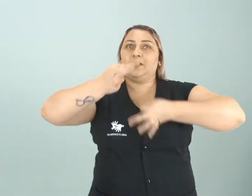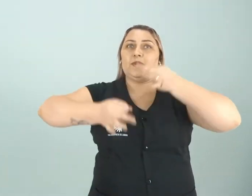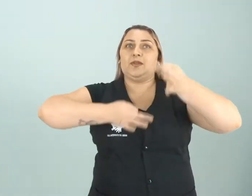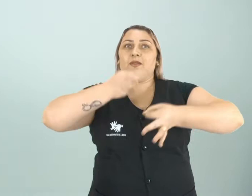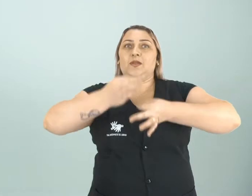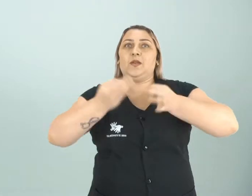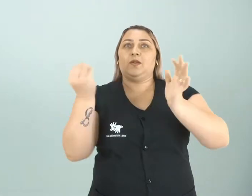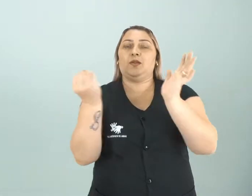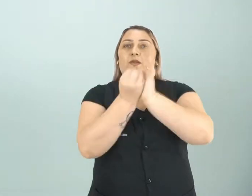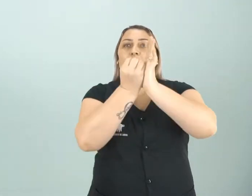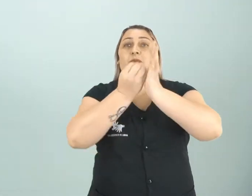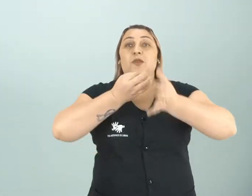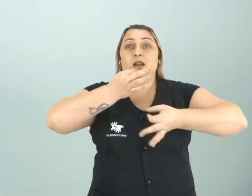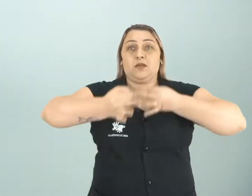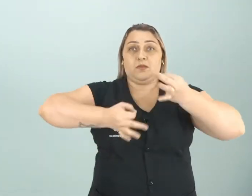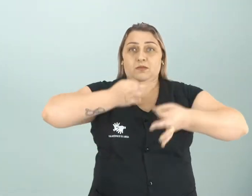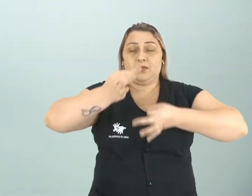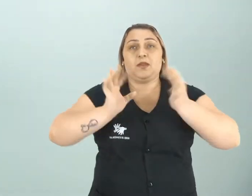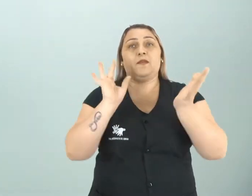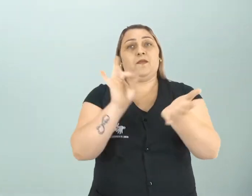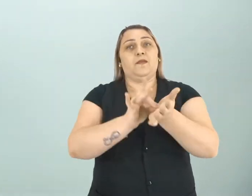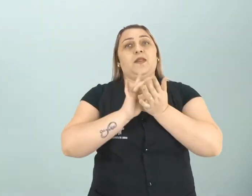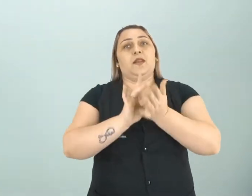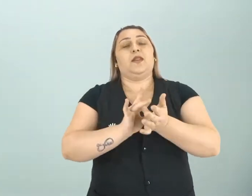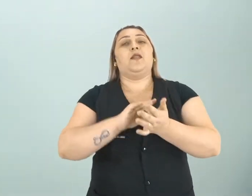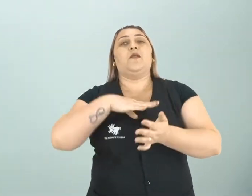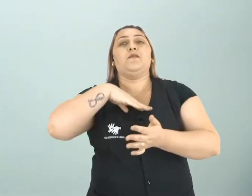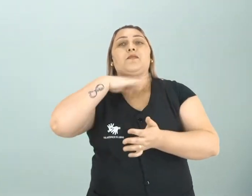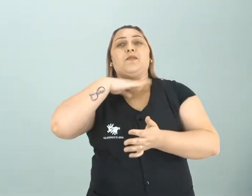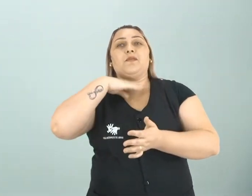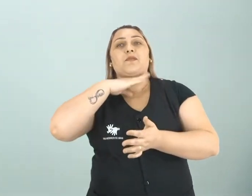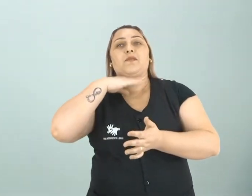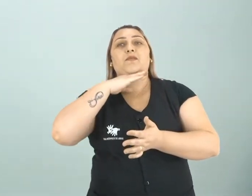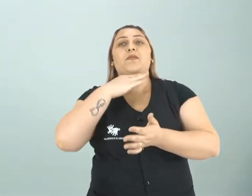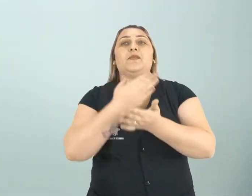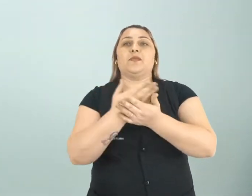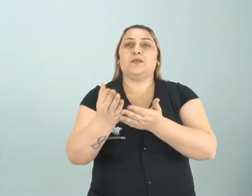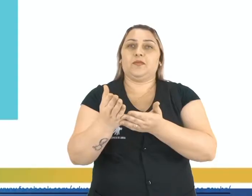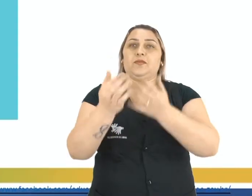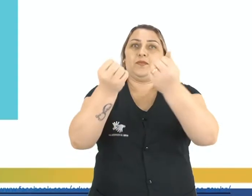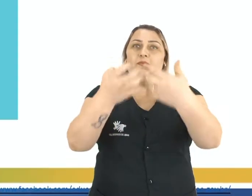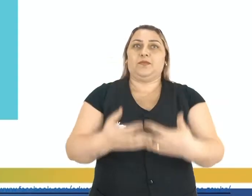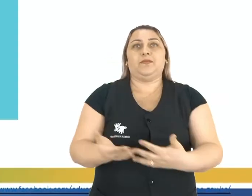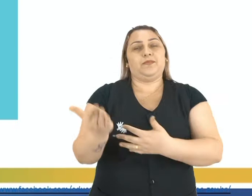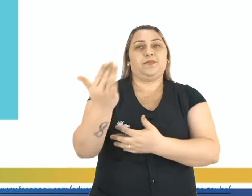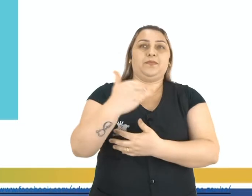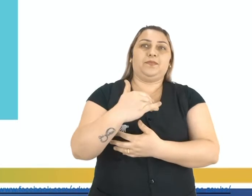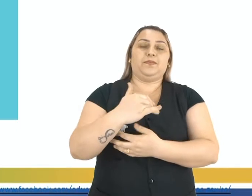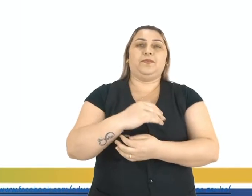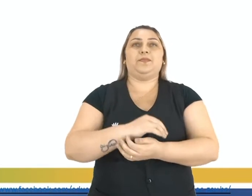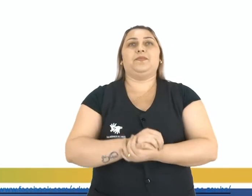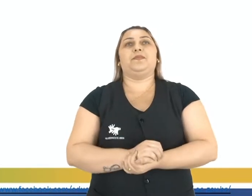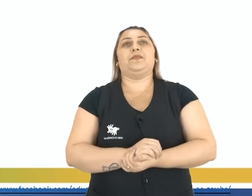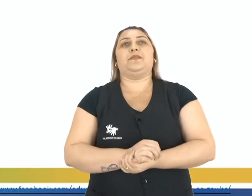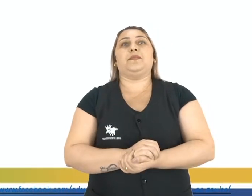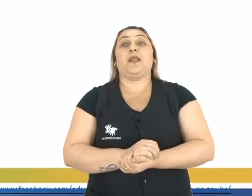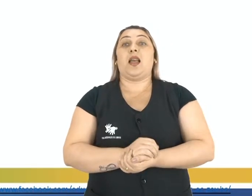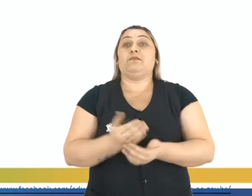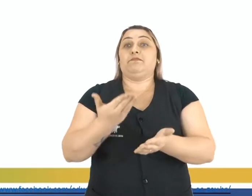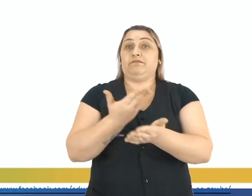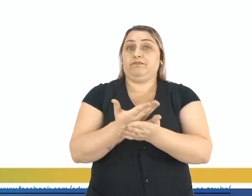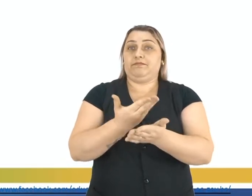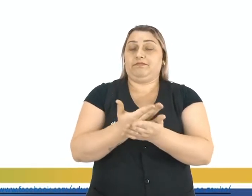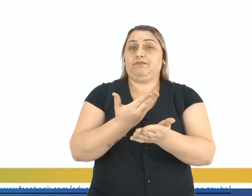os tipos de argumento. Na verdade, a gente vai bater papo e vai levantar algumas discussões. Vamos lá. Nessa